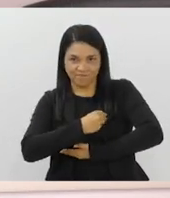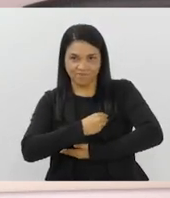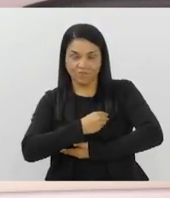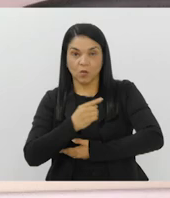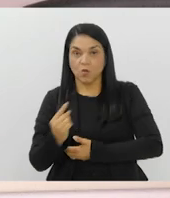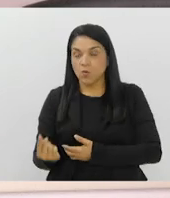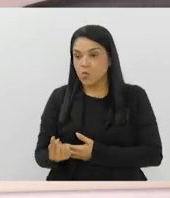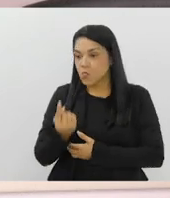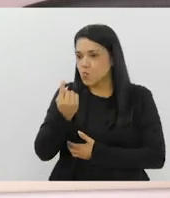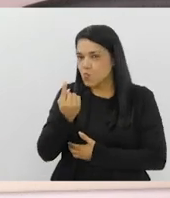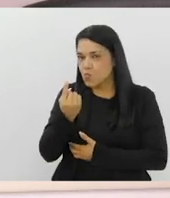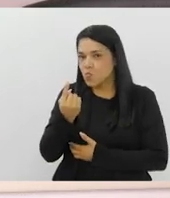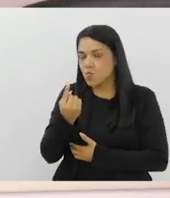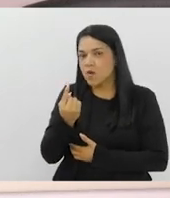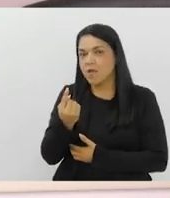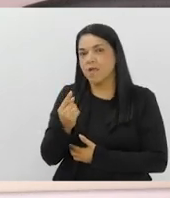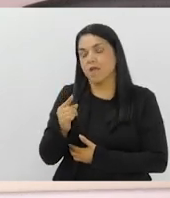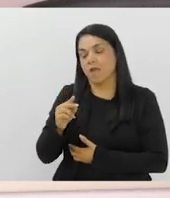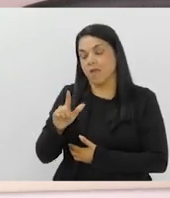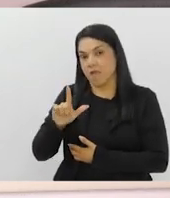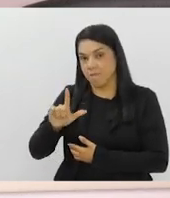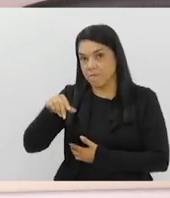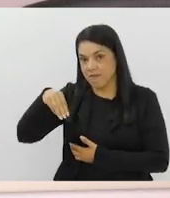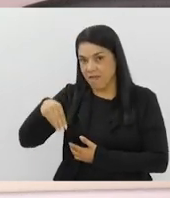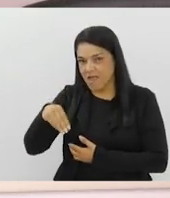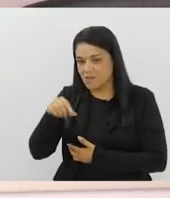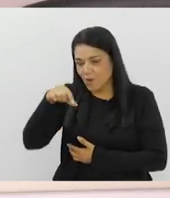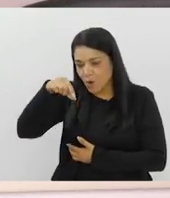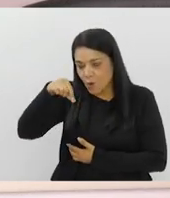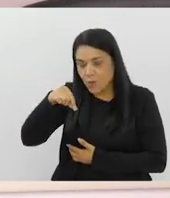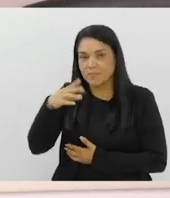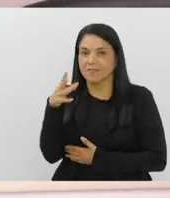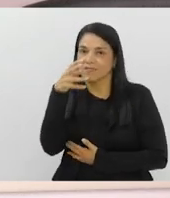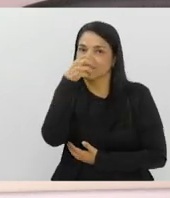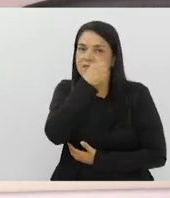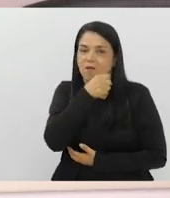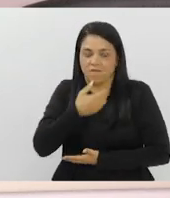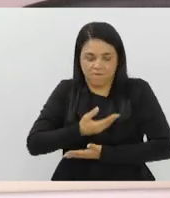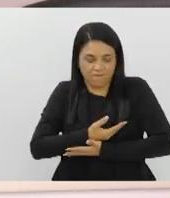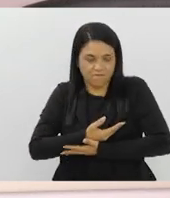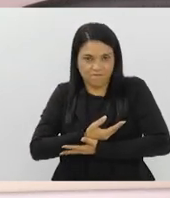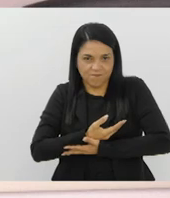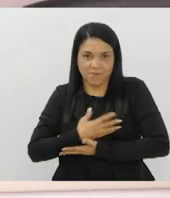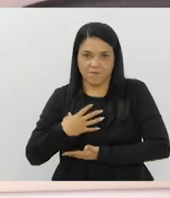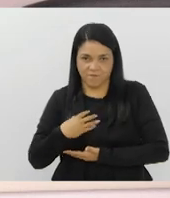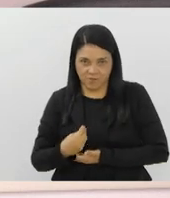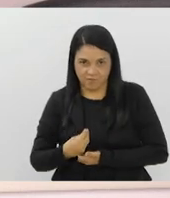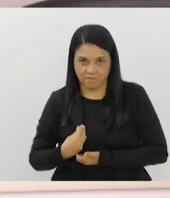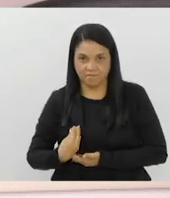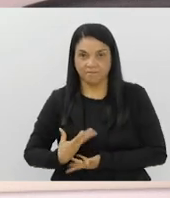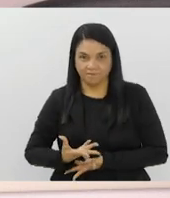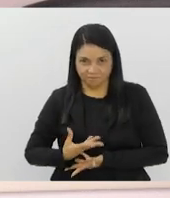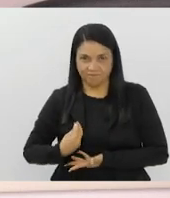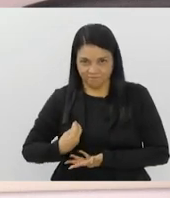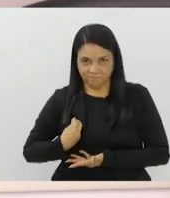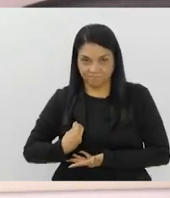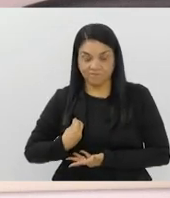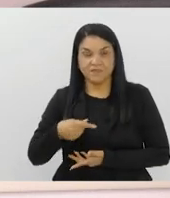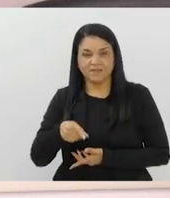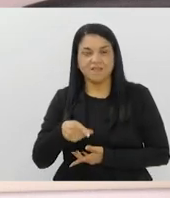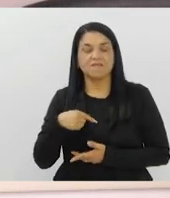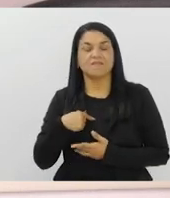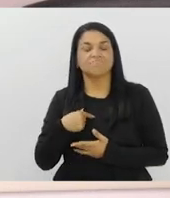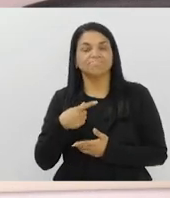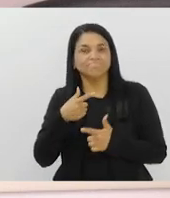vezes, 1 ml de leite, uma gota de leite, salva a vida daquele prematuro, salva a vida daquela criança que está num risco de